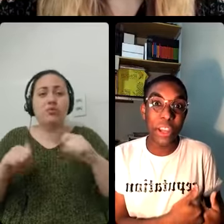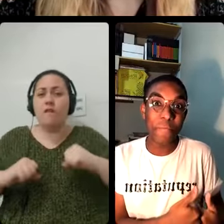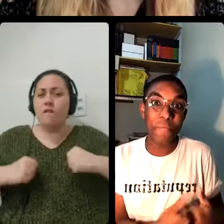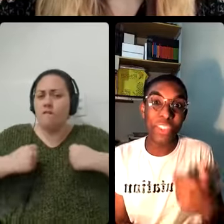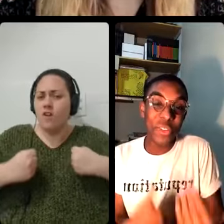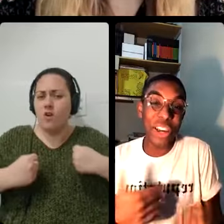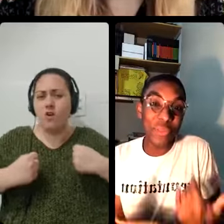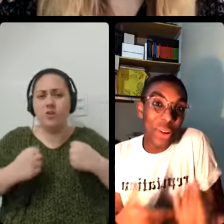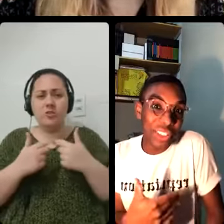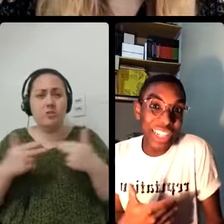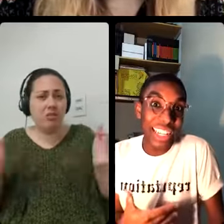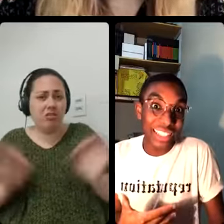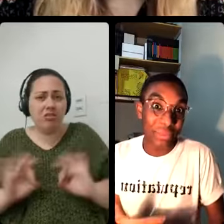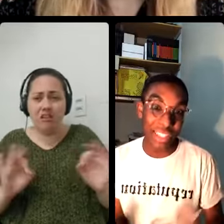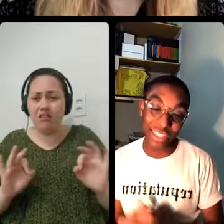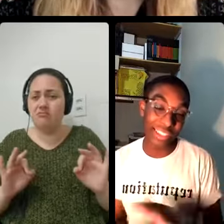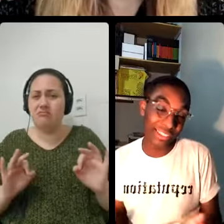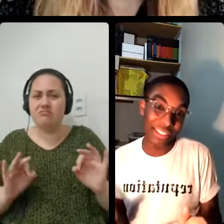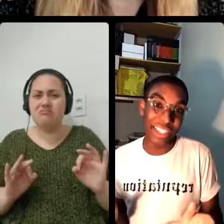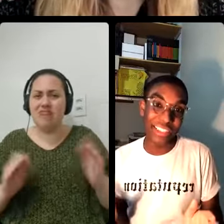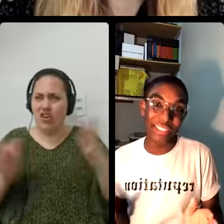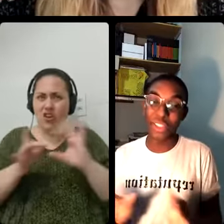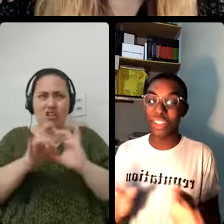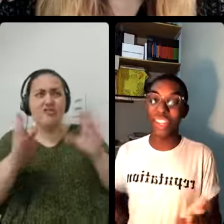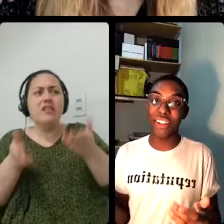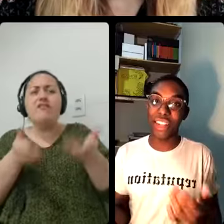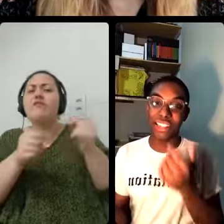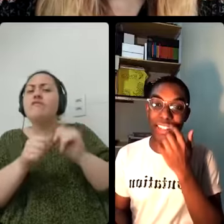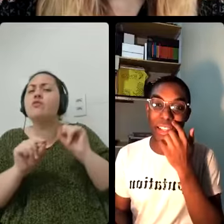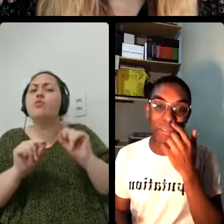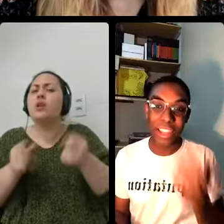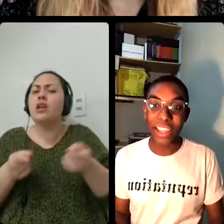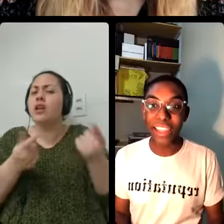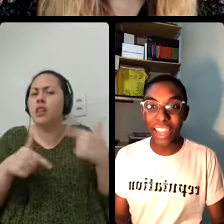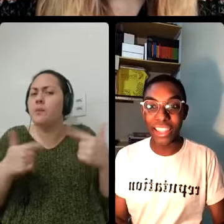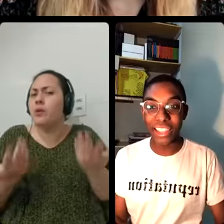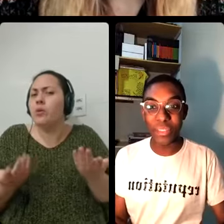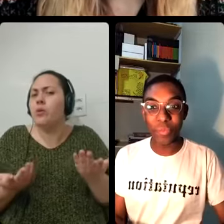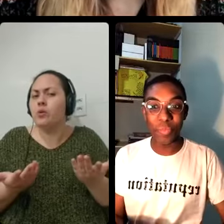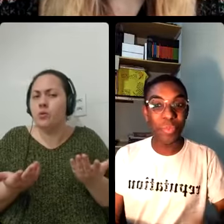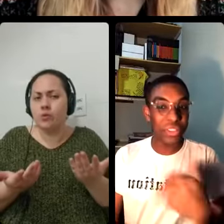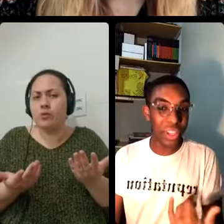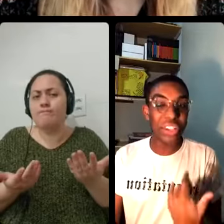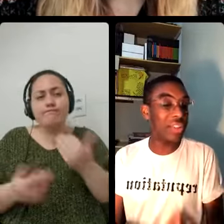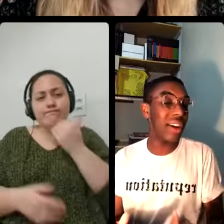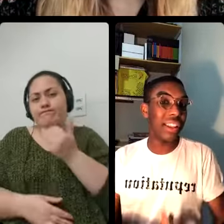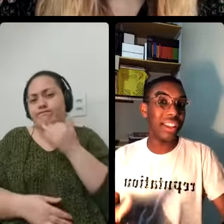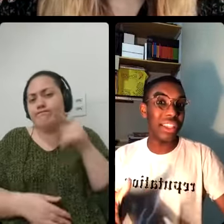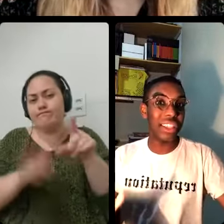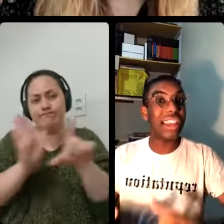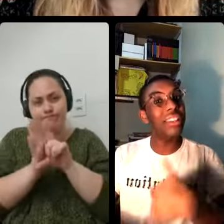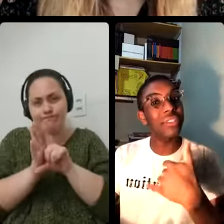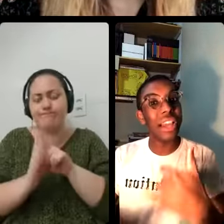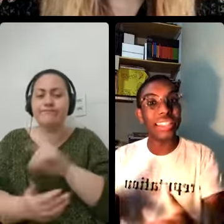juventude. Então, era uma outra lei também que não adiantava nada, né? E aí, por isso que a gente fala que a